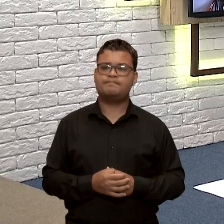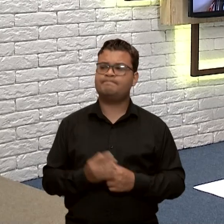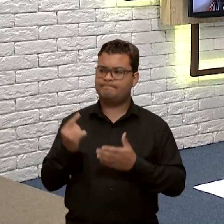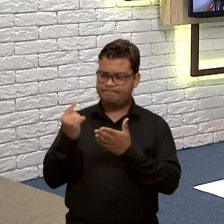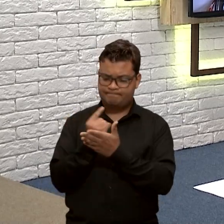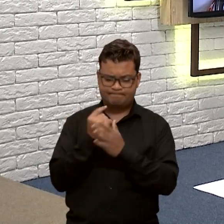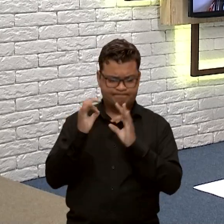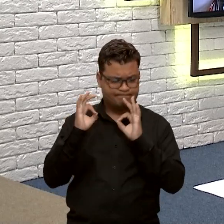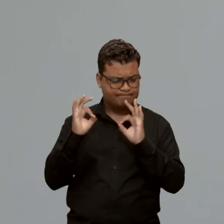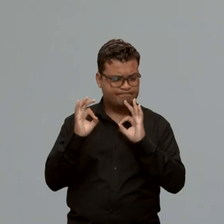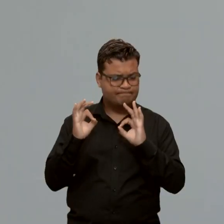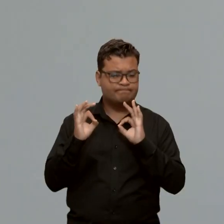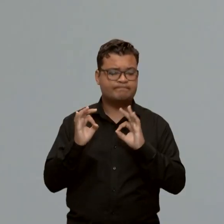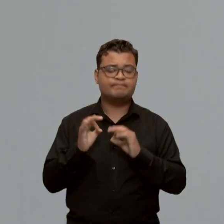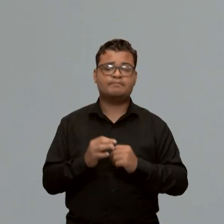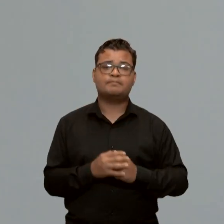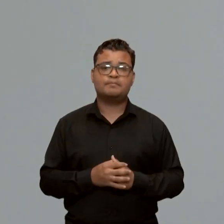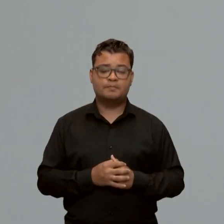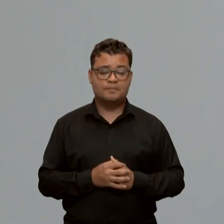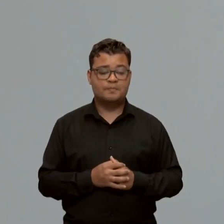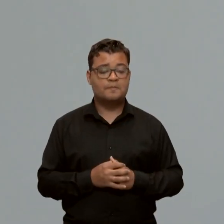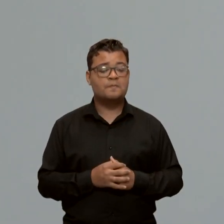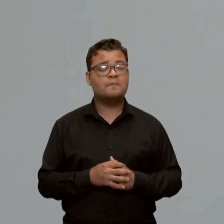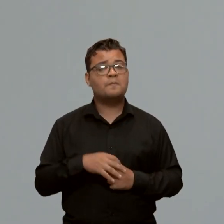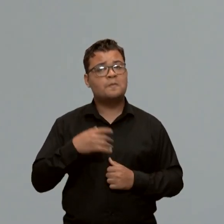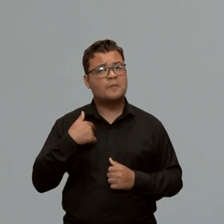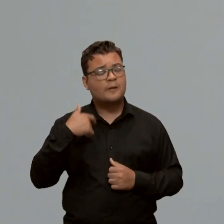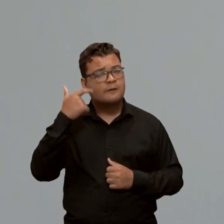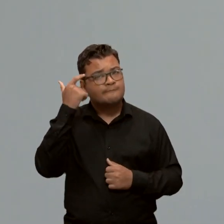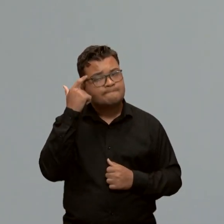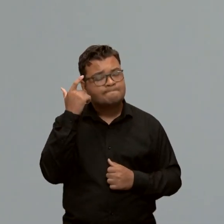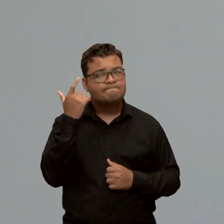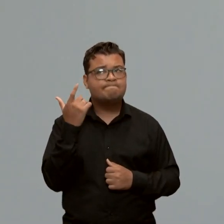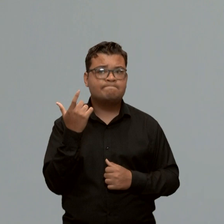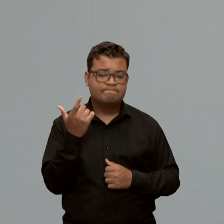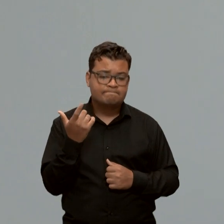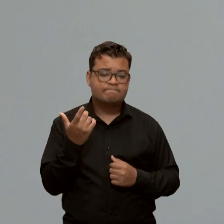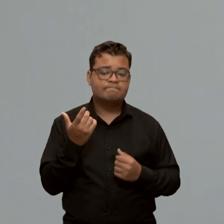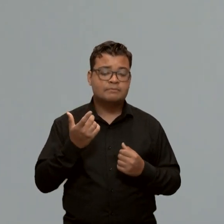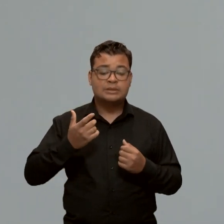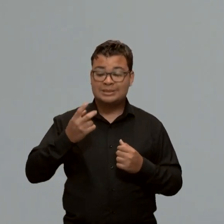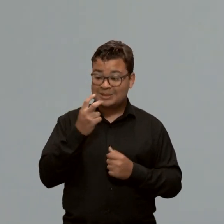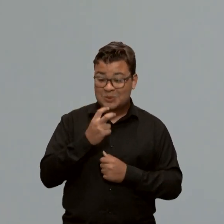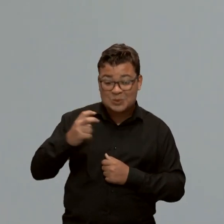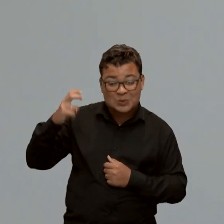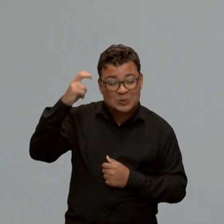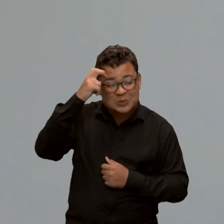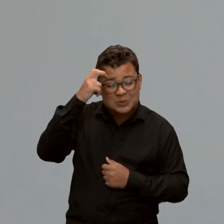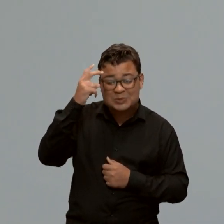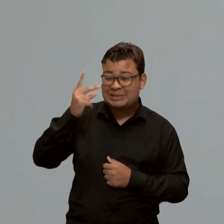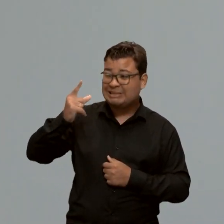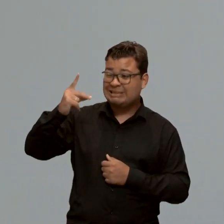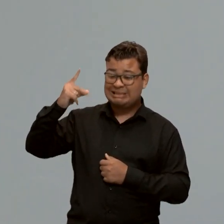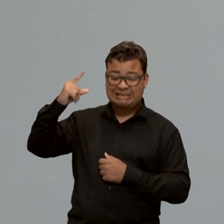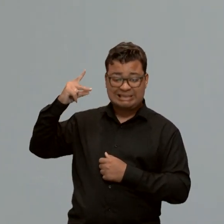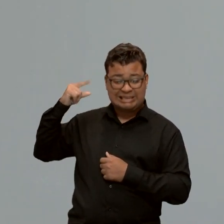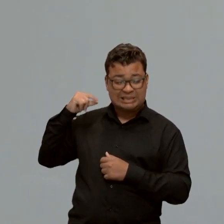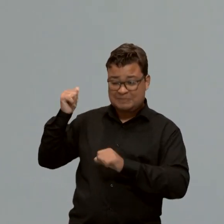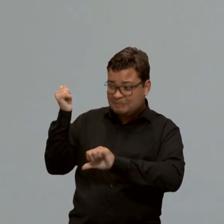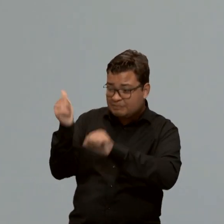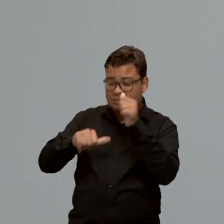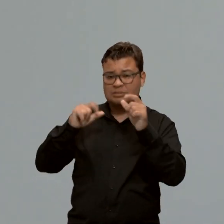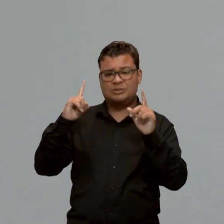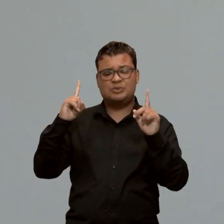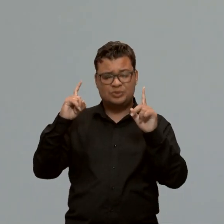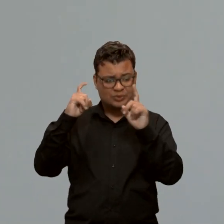Perfeito, Camila. Eu acho assim, ó, que é muito difícil mudar uma cultura que está tão enraizada, né, como, por exemplo, os